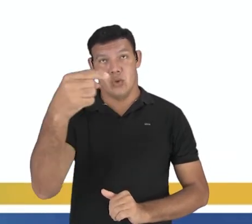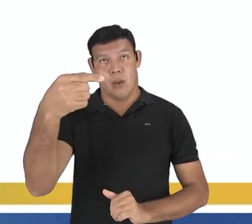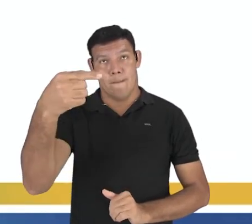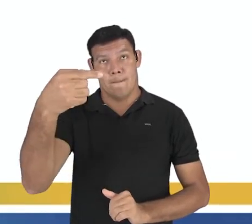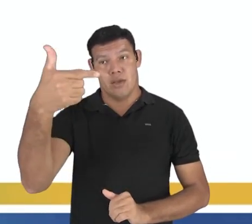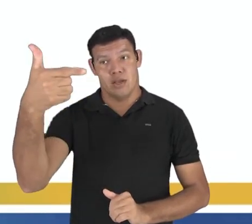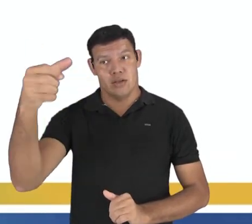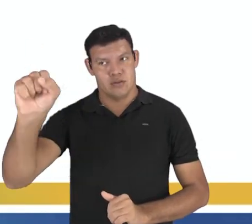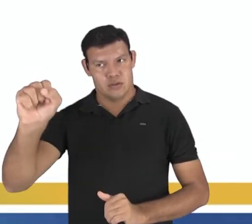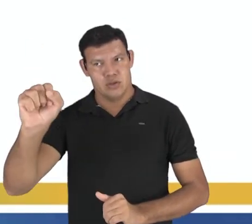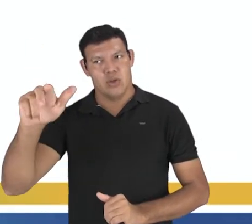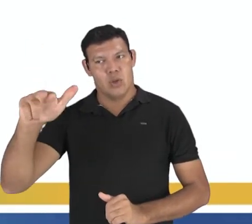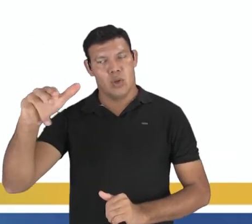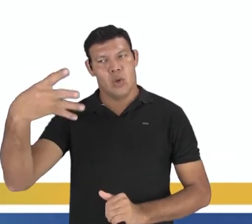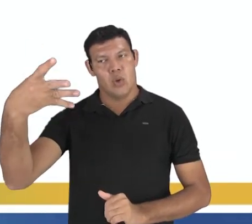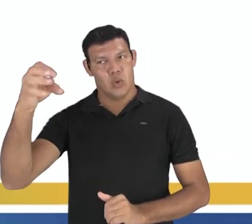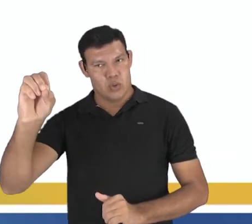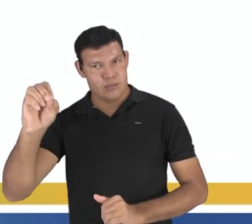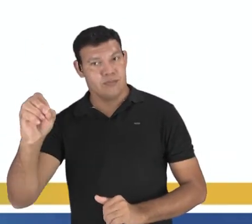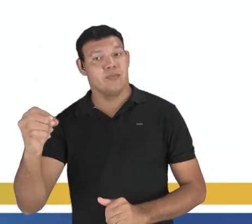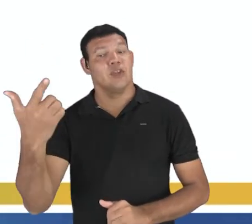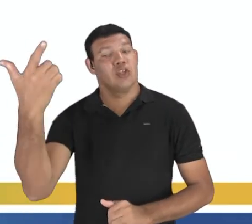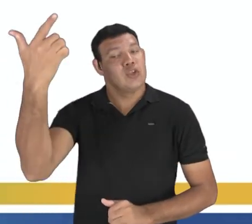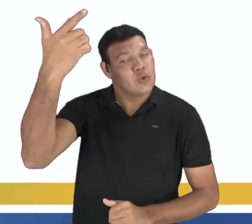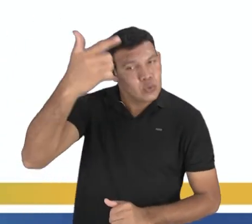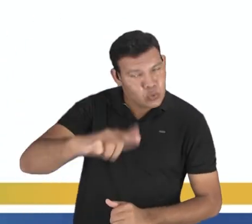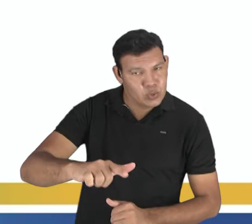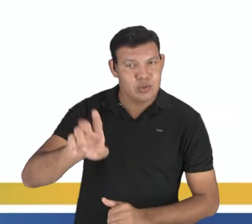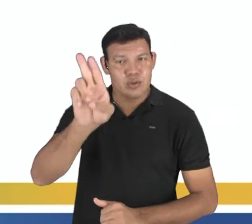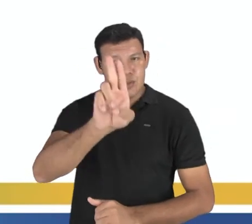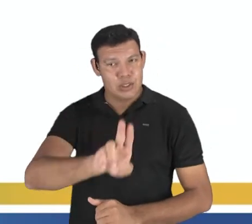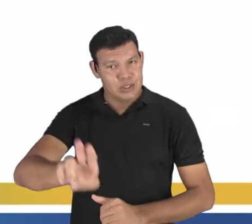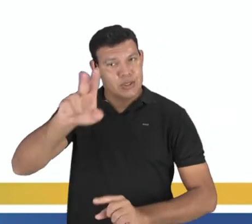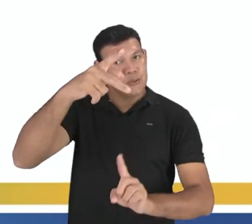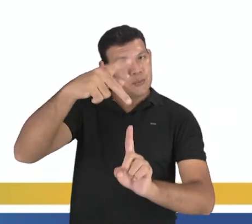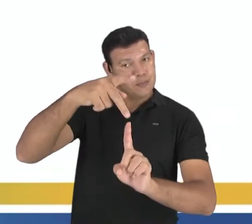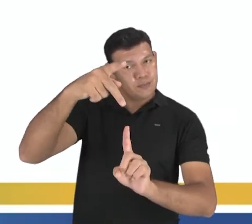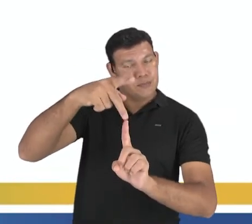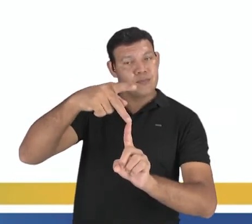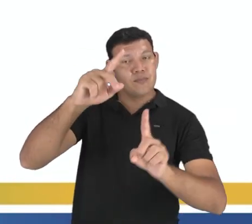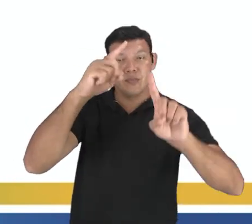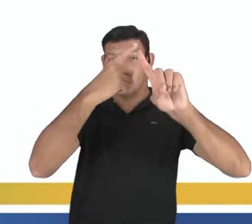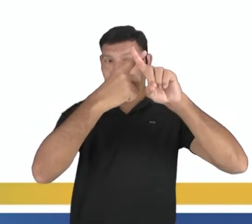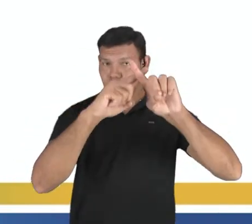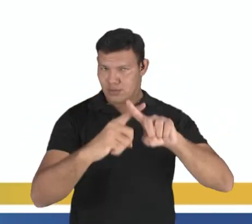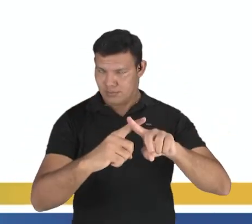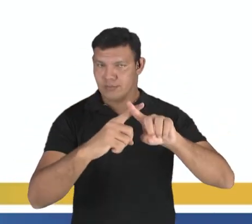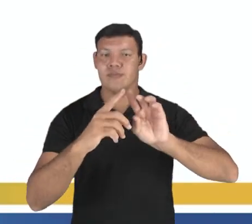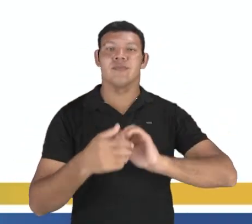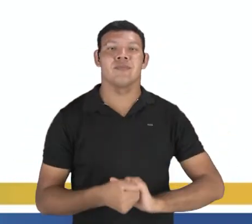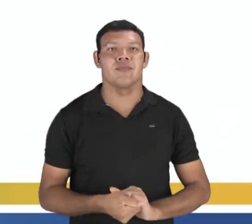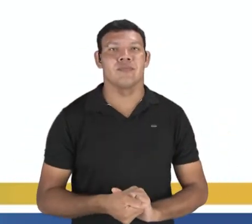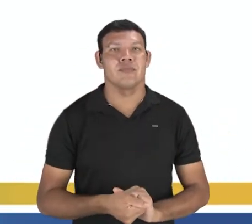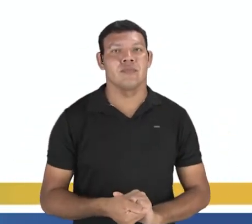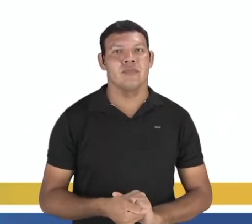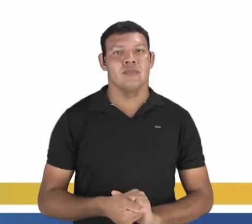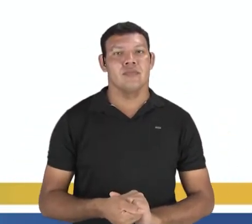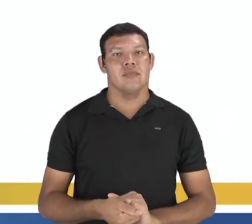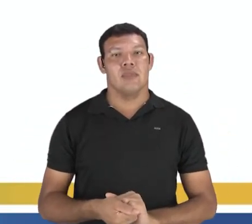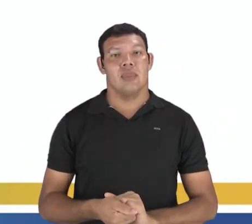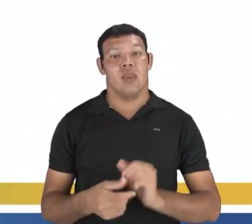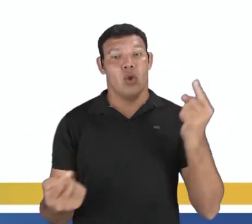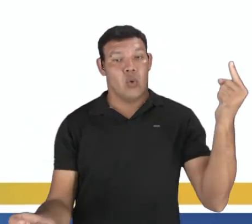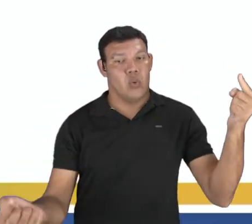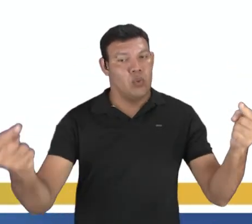certo? Mais uma vez nós vamos aplicar o princípio multiplicativo, ou seja,